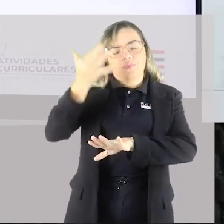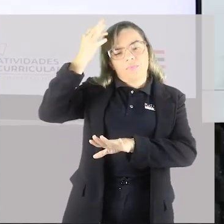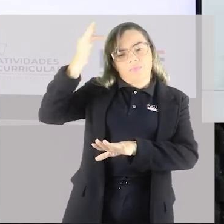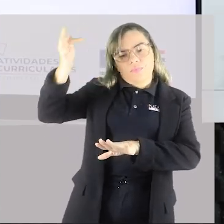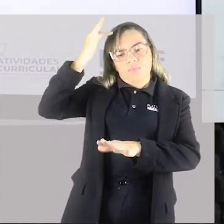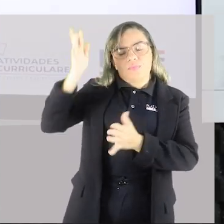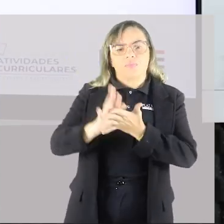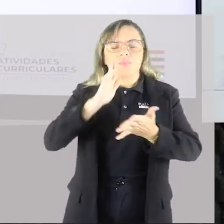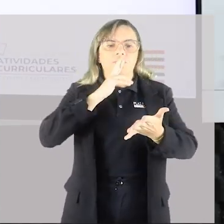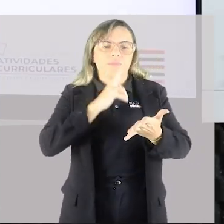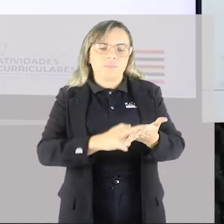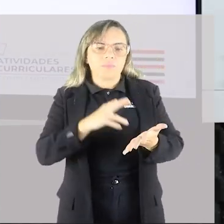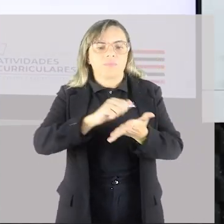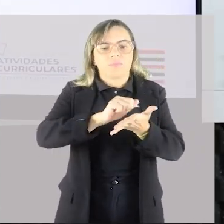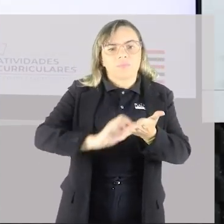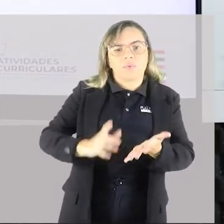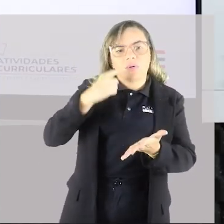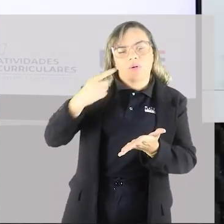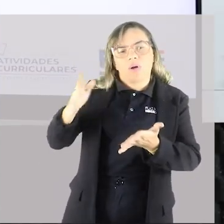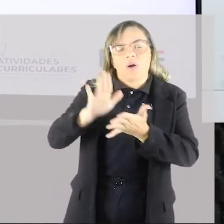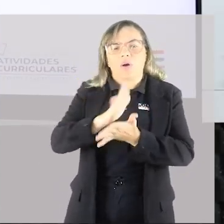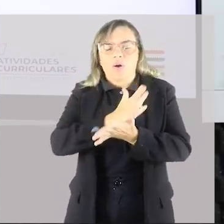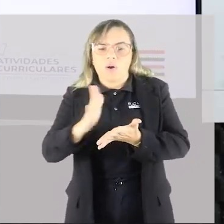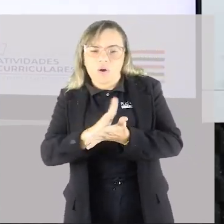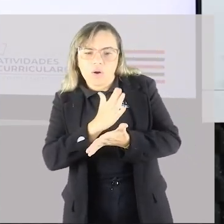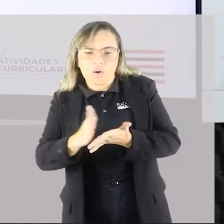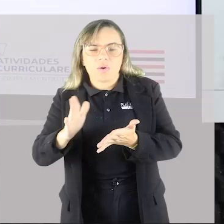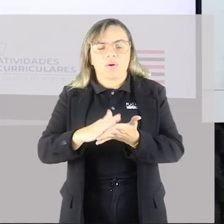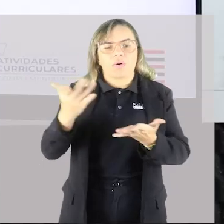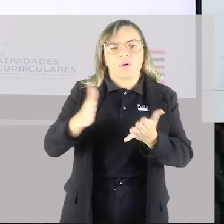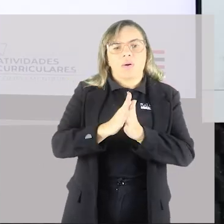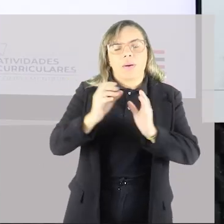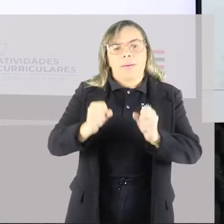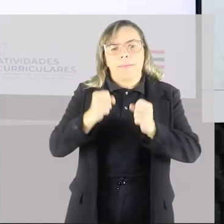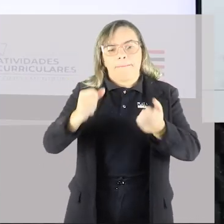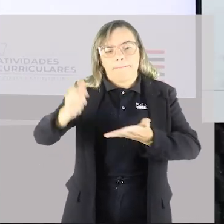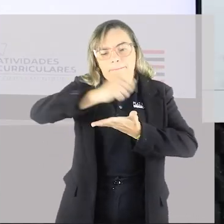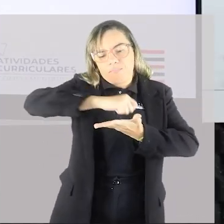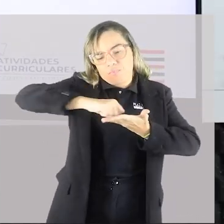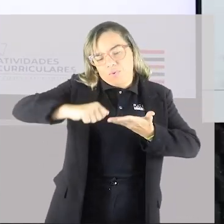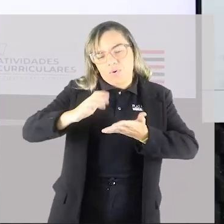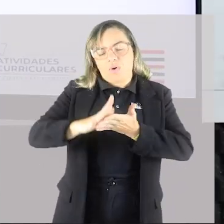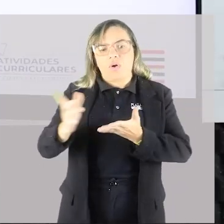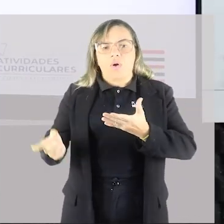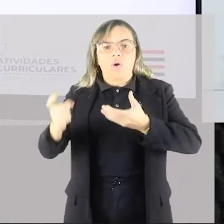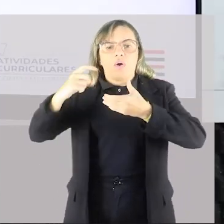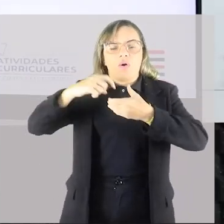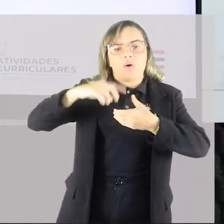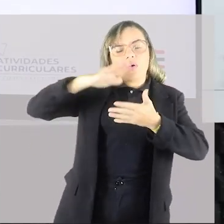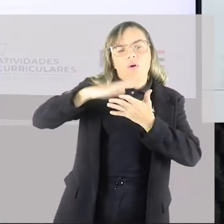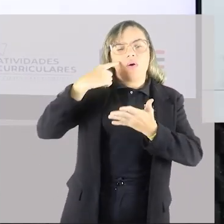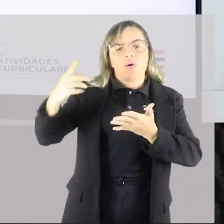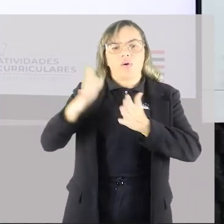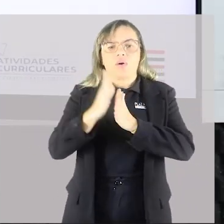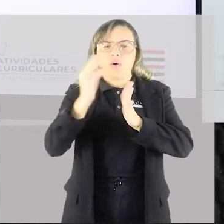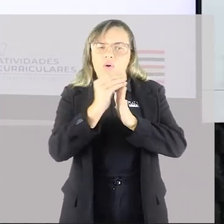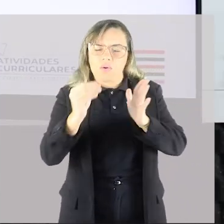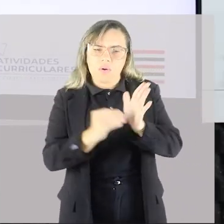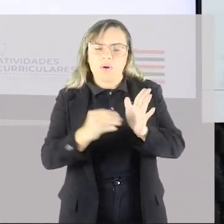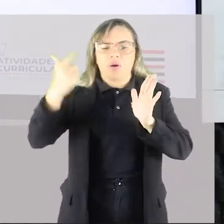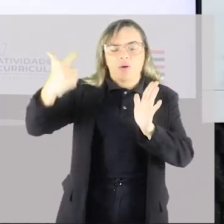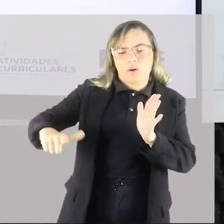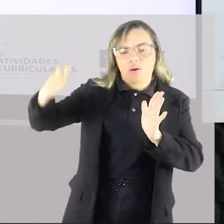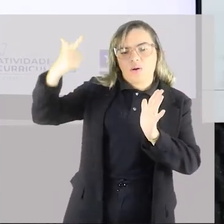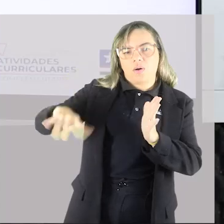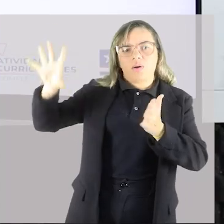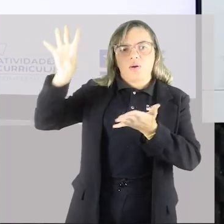questões, passando também alguns elementos ali que, se você quiser, você pode escrever, você pode voltar à aula, ver quantas vezes quiser para